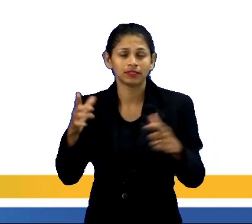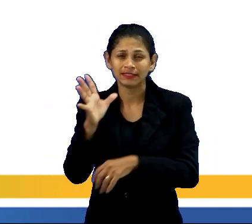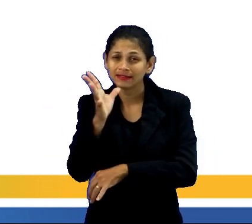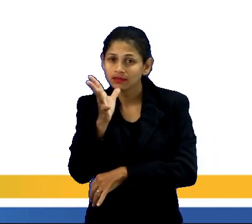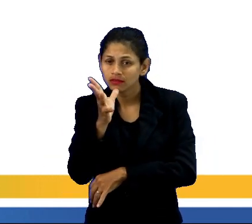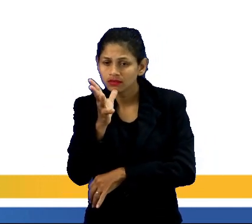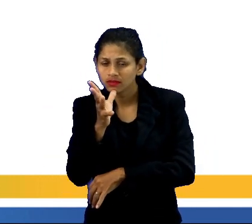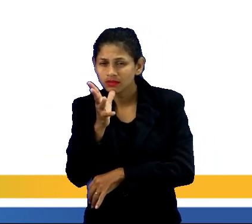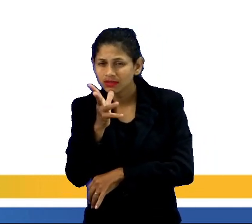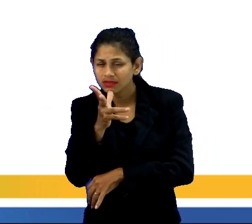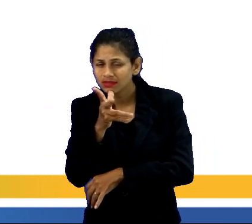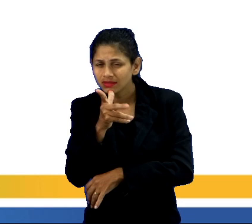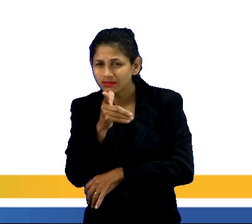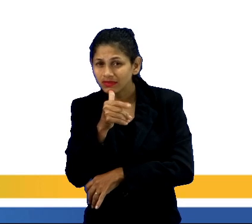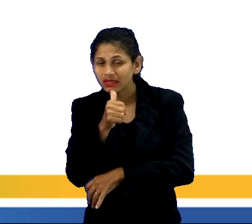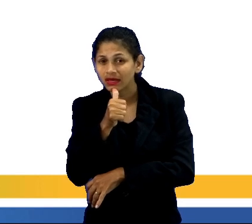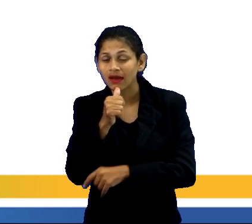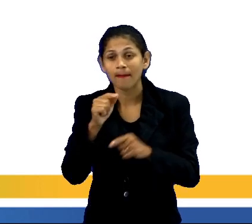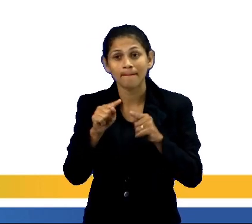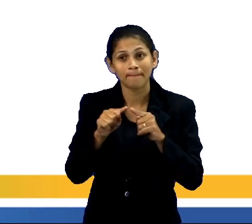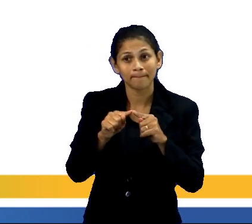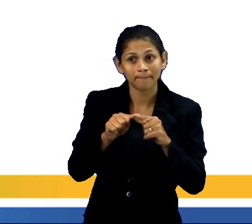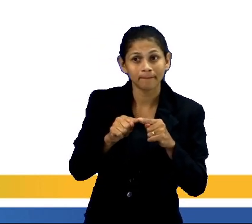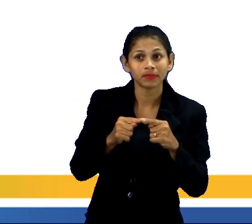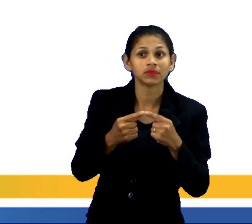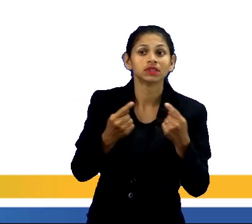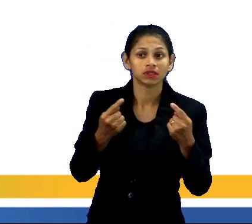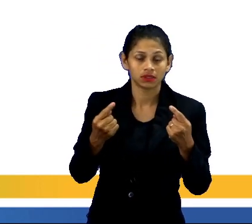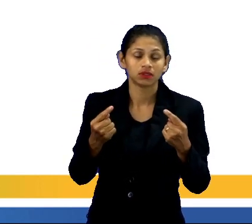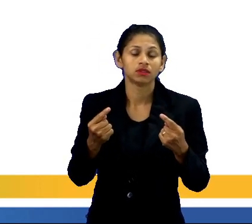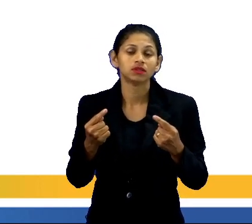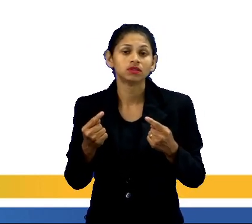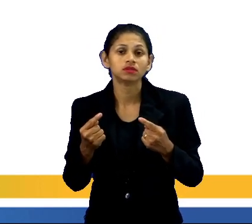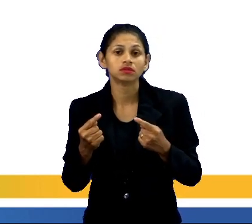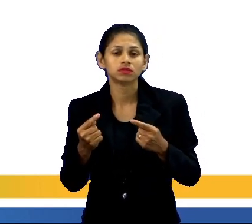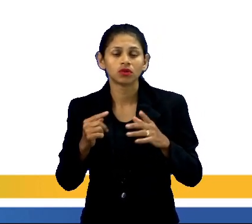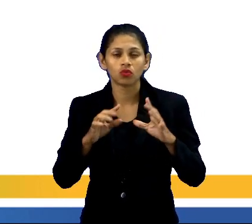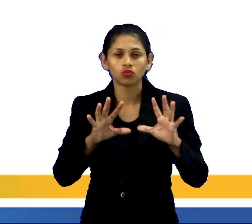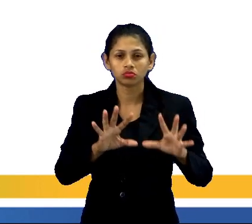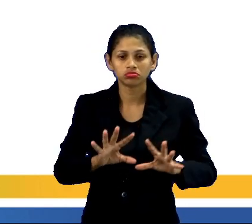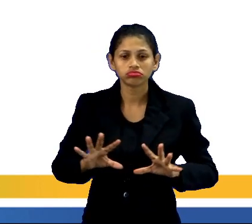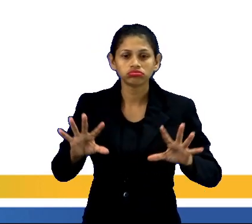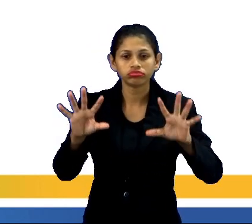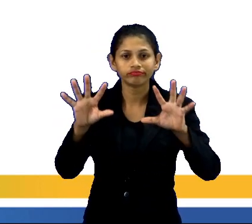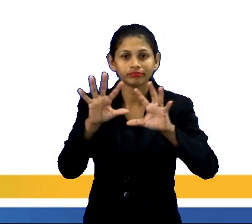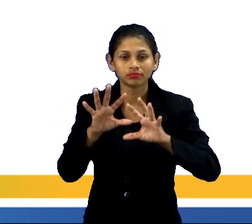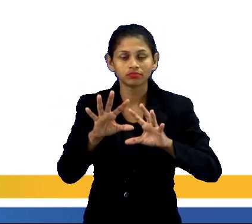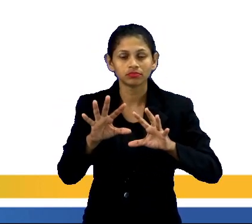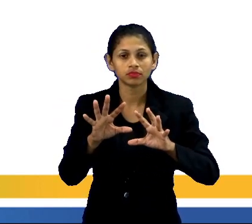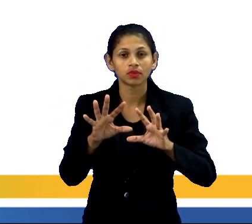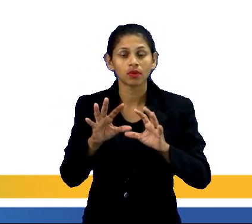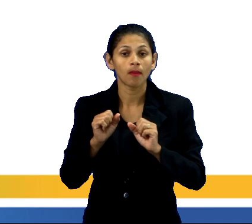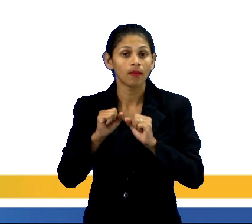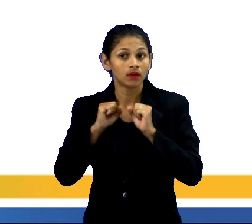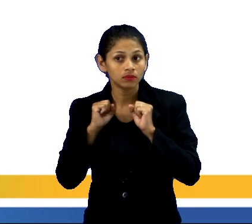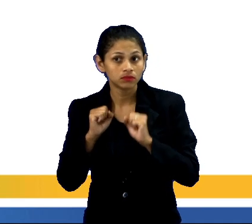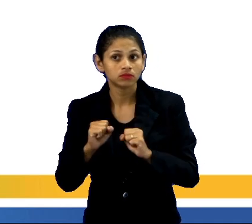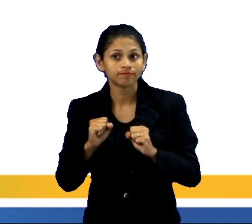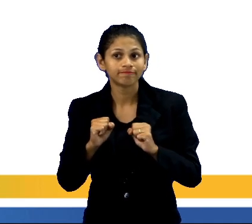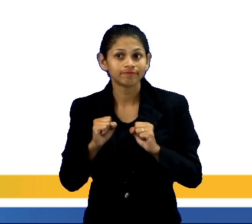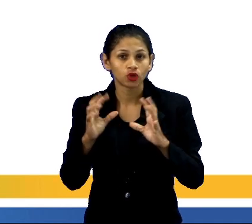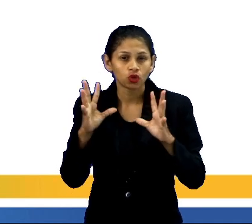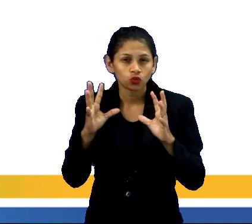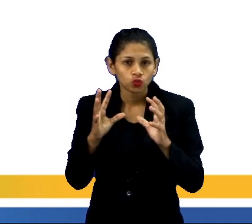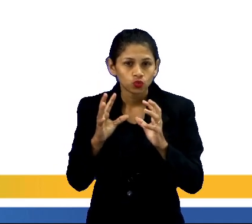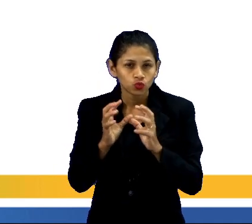lenta, e são bem vascularizadas. Elas podem ali comprimir os tecidos vizinhos, porém elas não vão